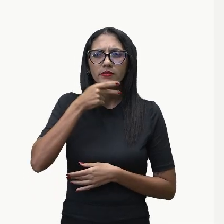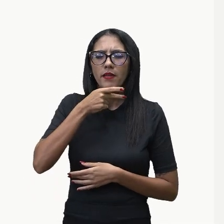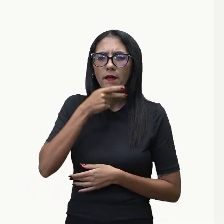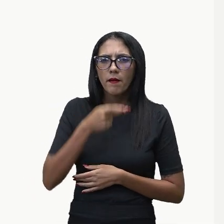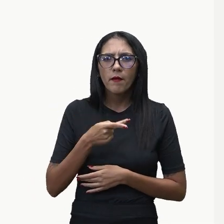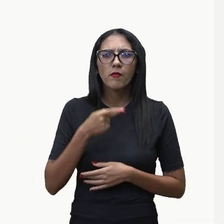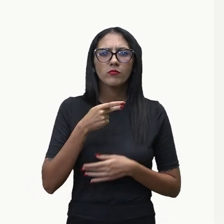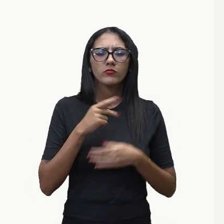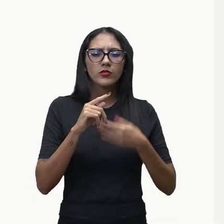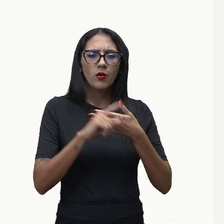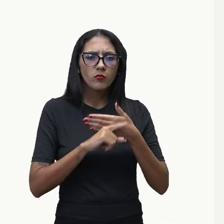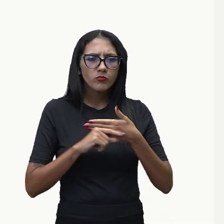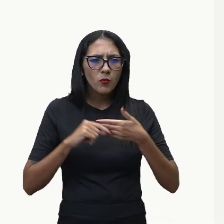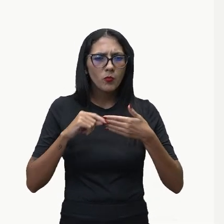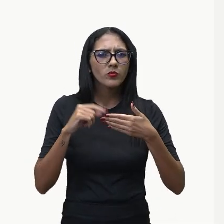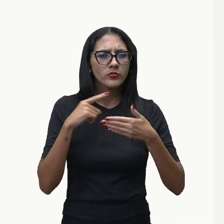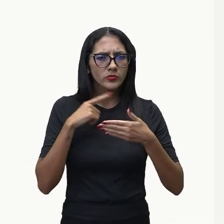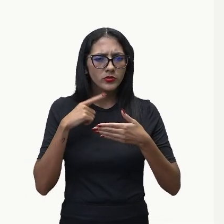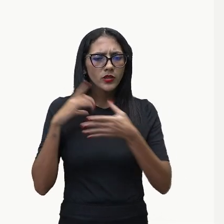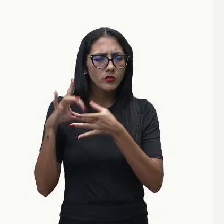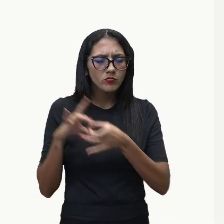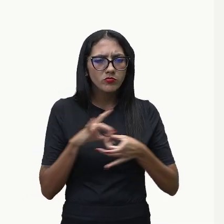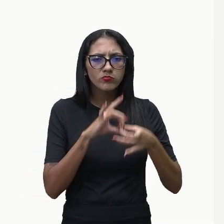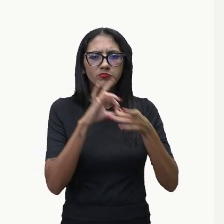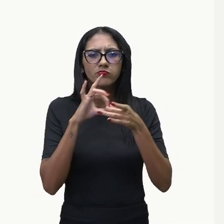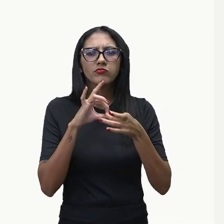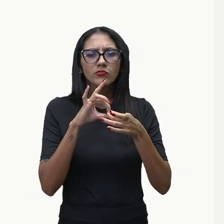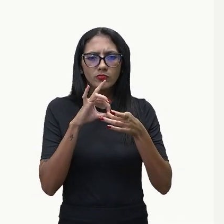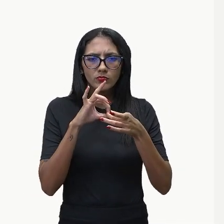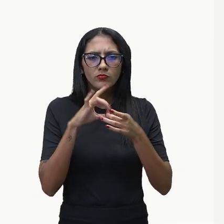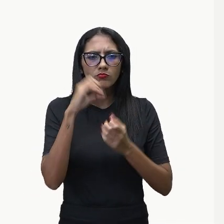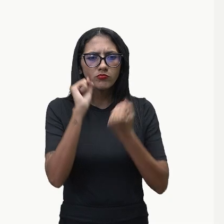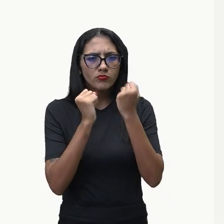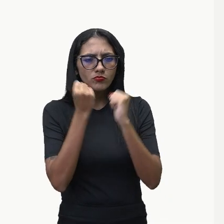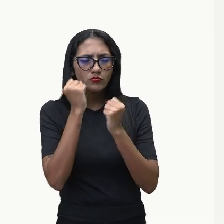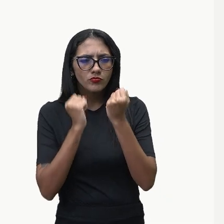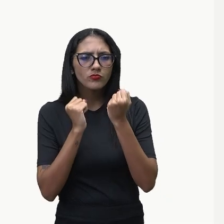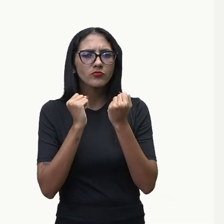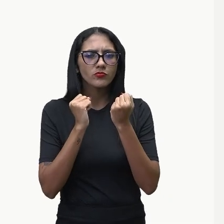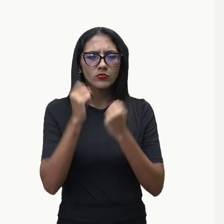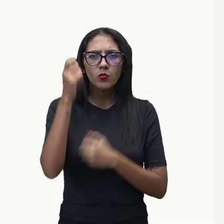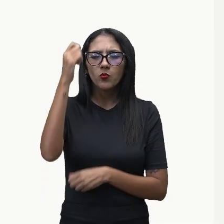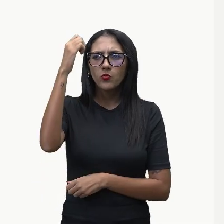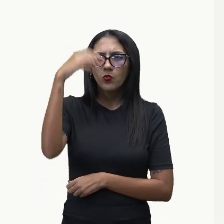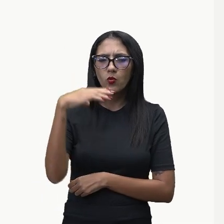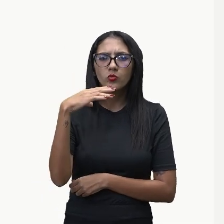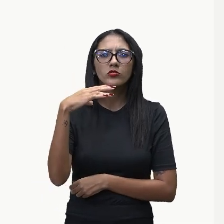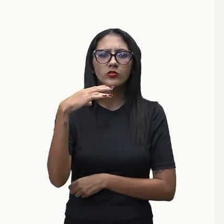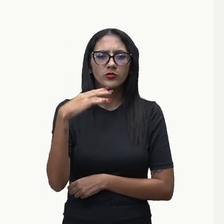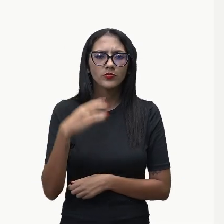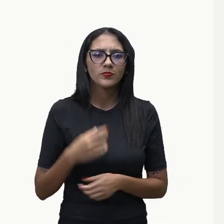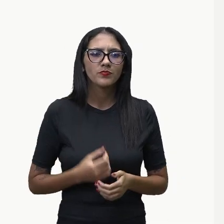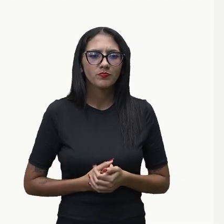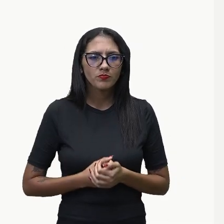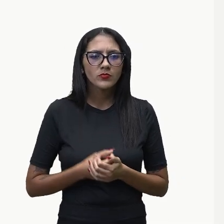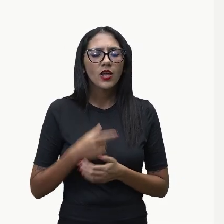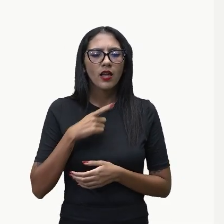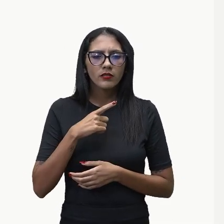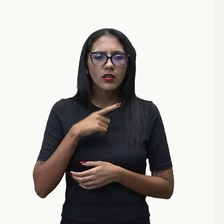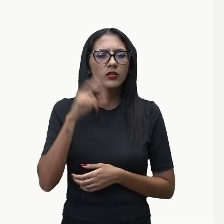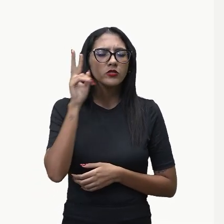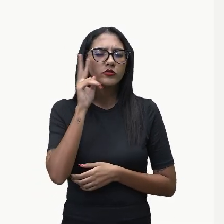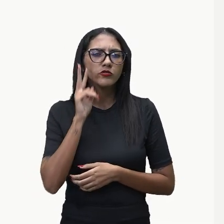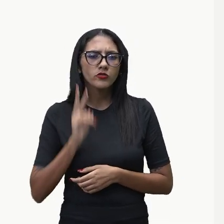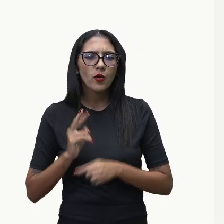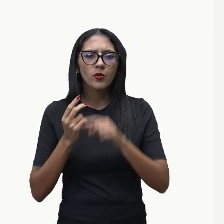das máquinas e das luzes elétricas, só porque houve outrora e foram humanos, Virgílio e Platão,